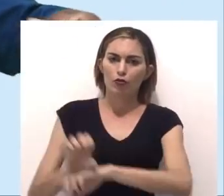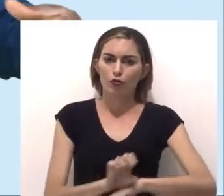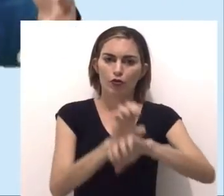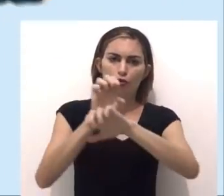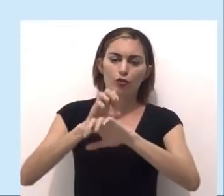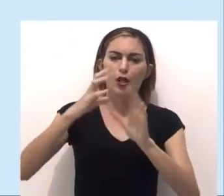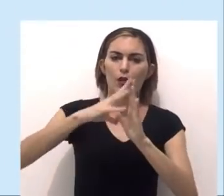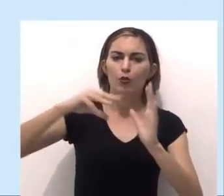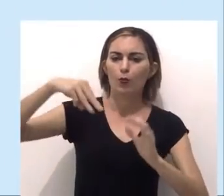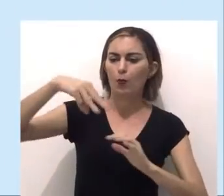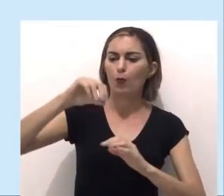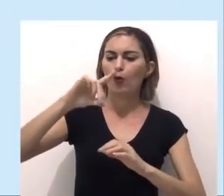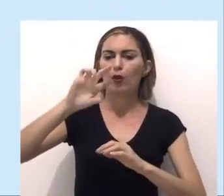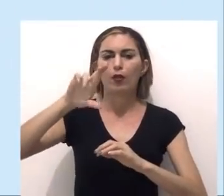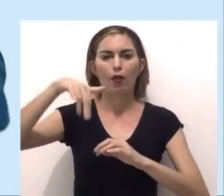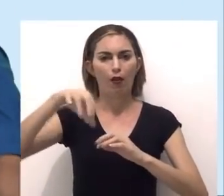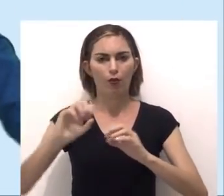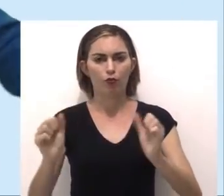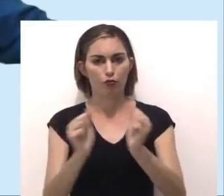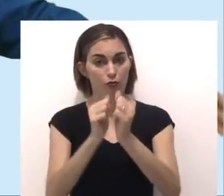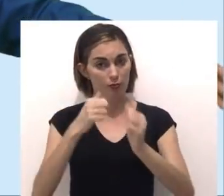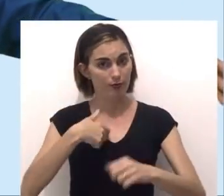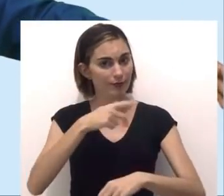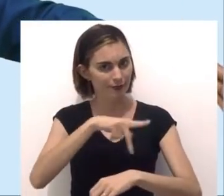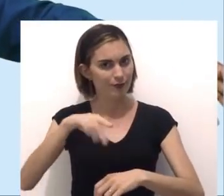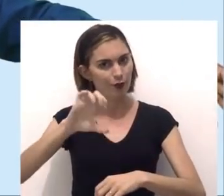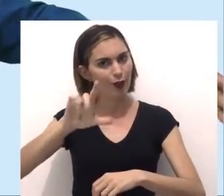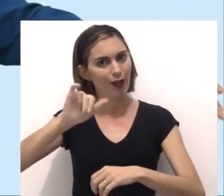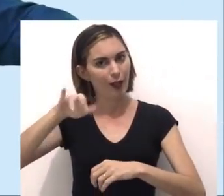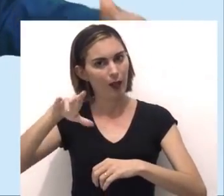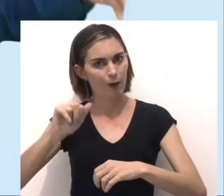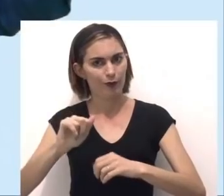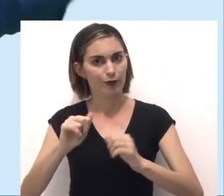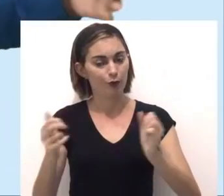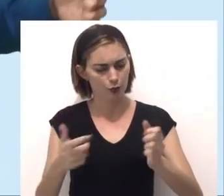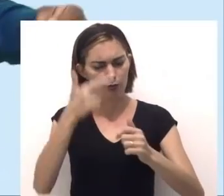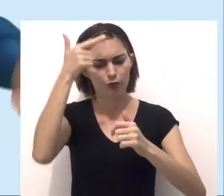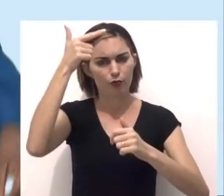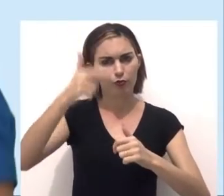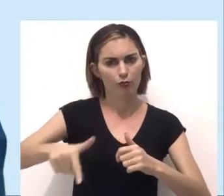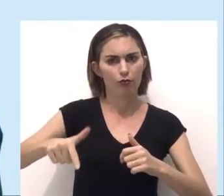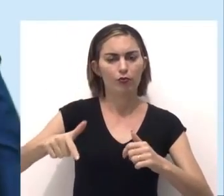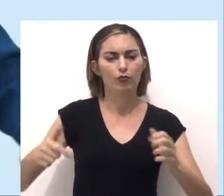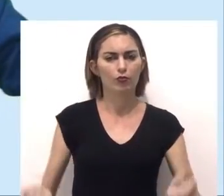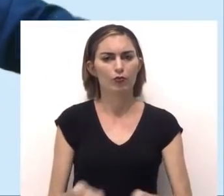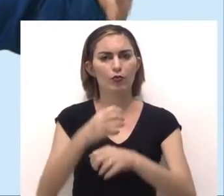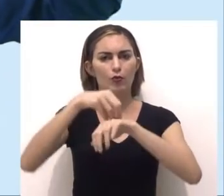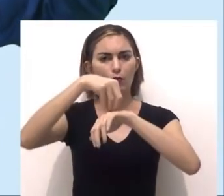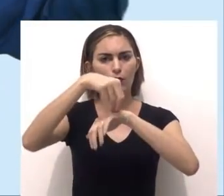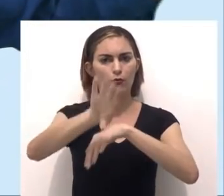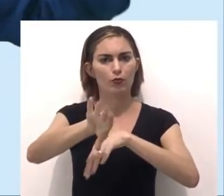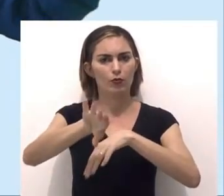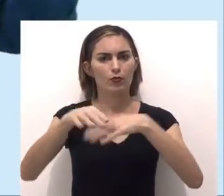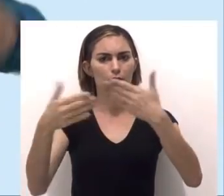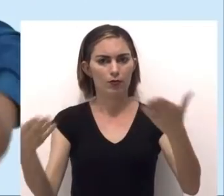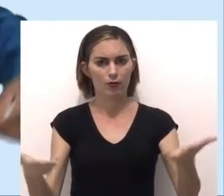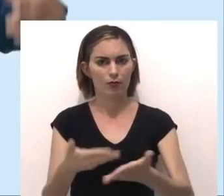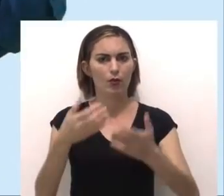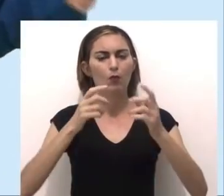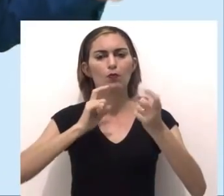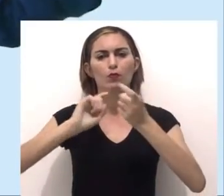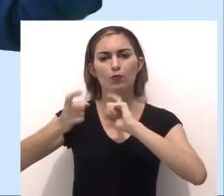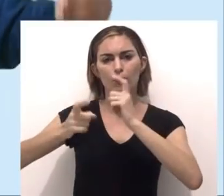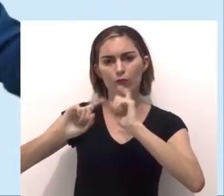Estados modernos com o professor Cláudio Nascimento. Novamente aqui para